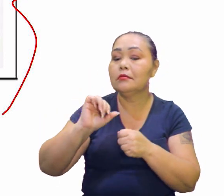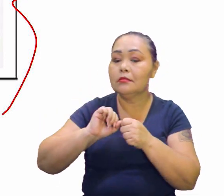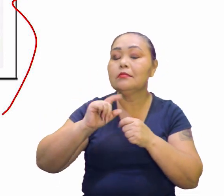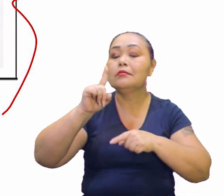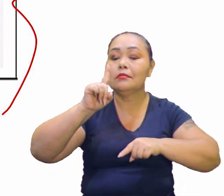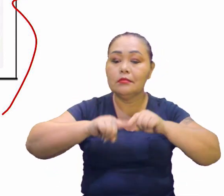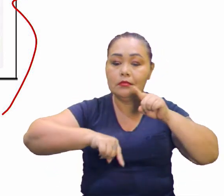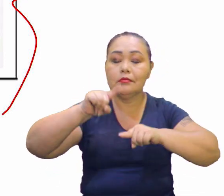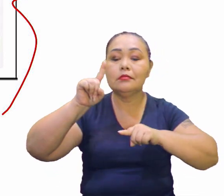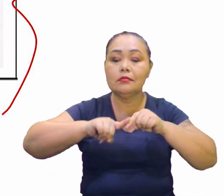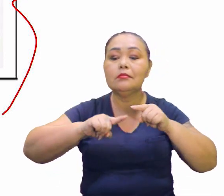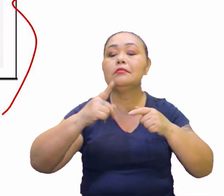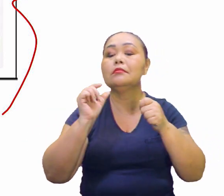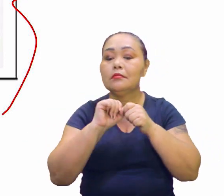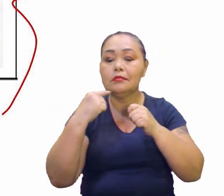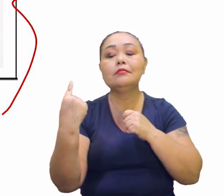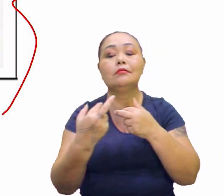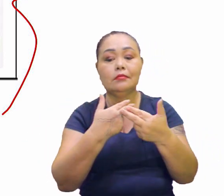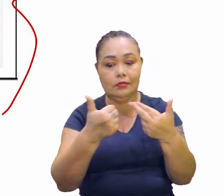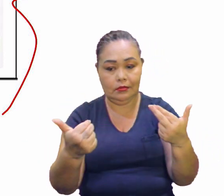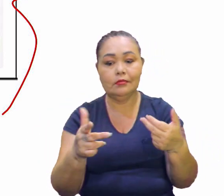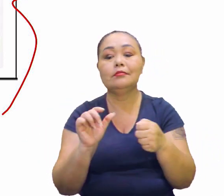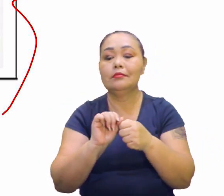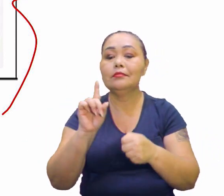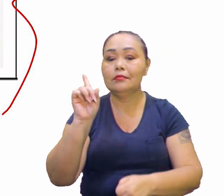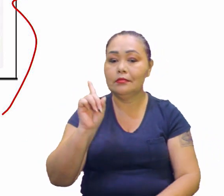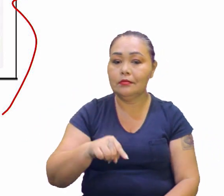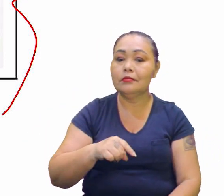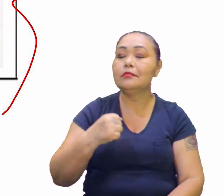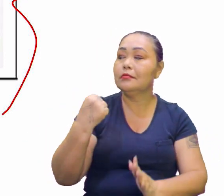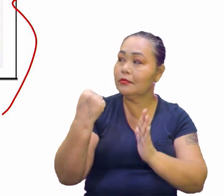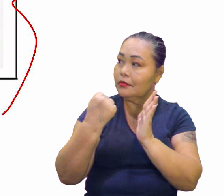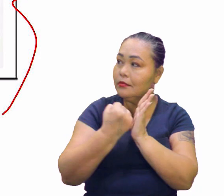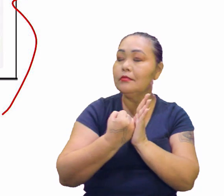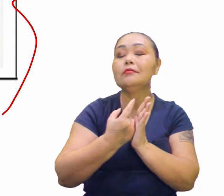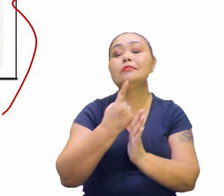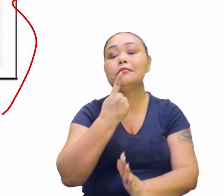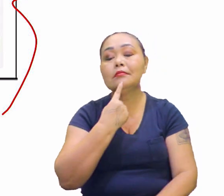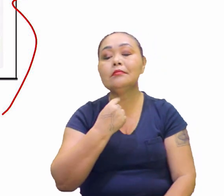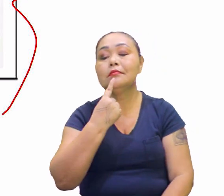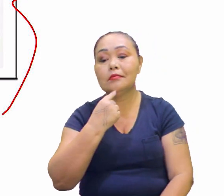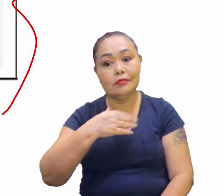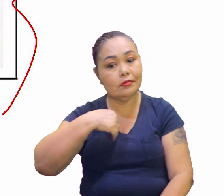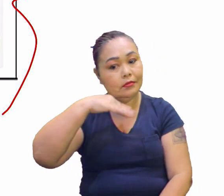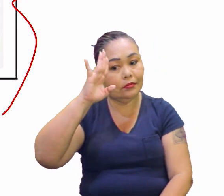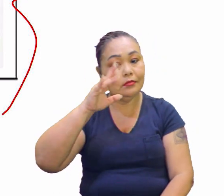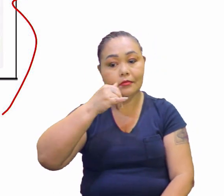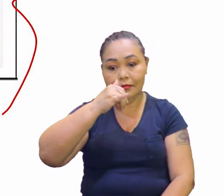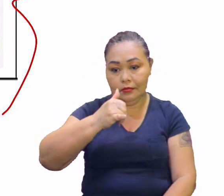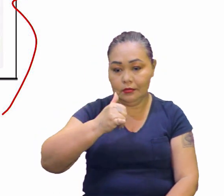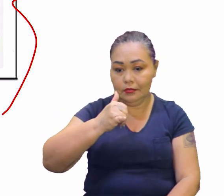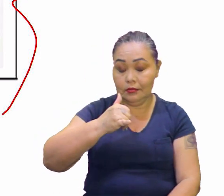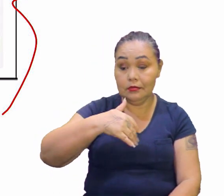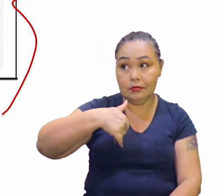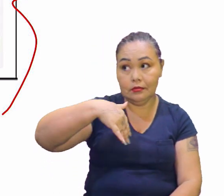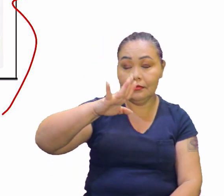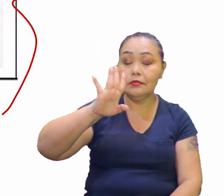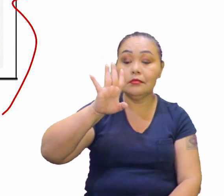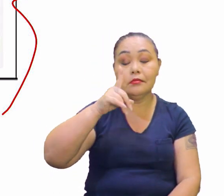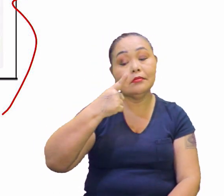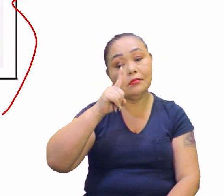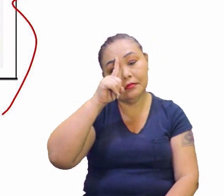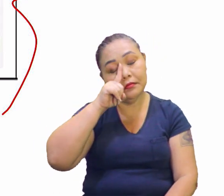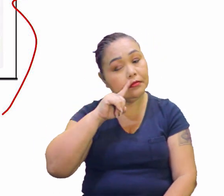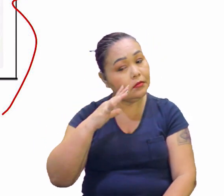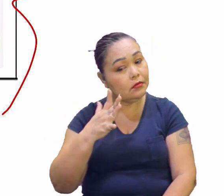nos equipamentos eletroeletrônicos, Japa. Não é isso? Os mais vermelhos são que consomem mais energia. O amarelinho